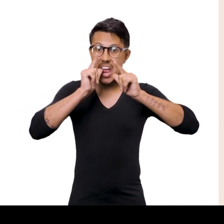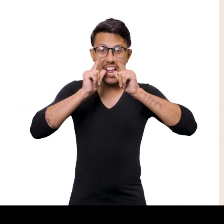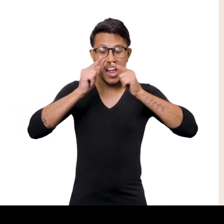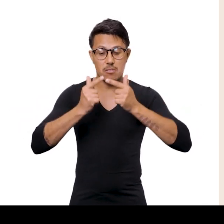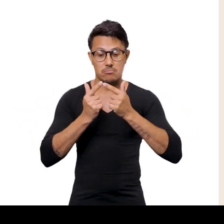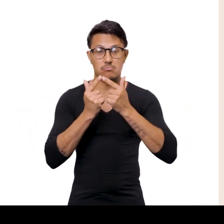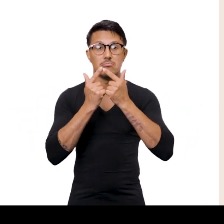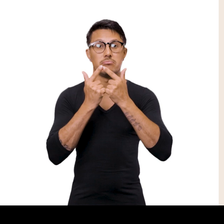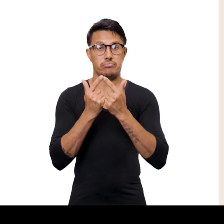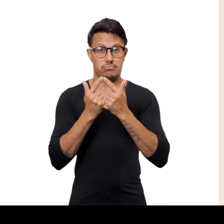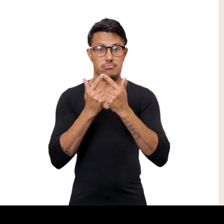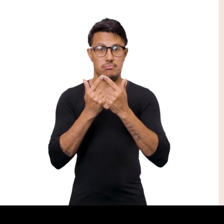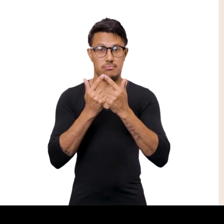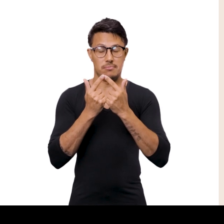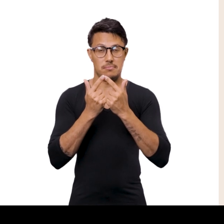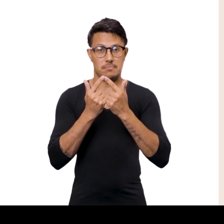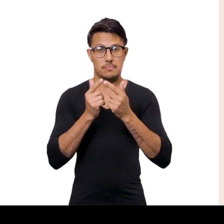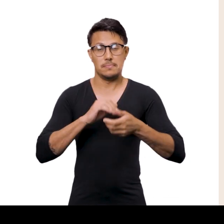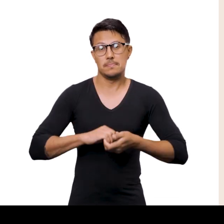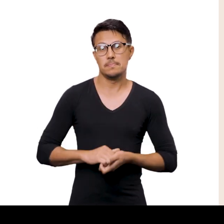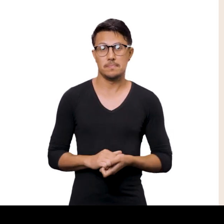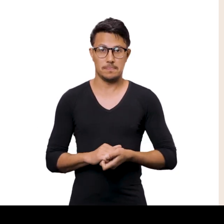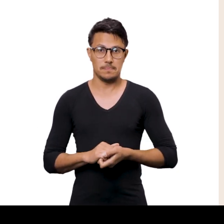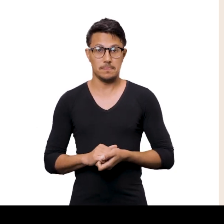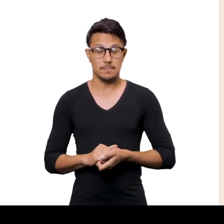pênis de um se conecta ao do outro.